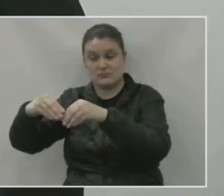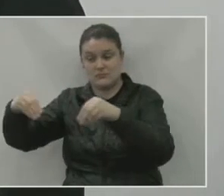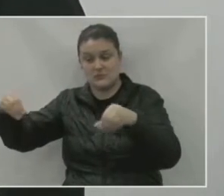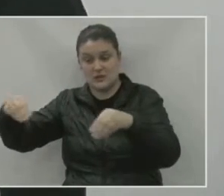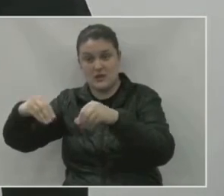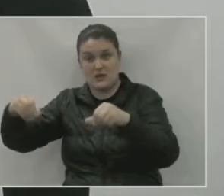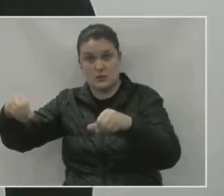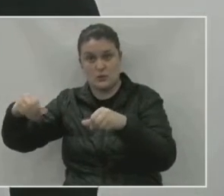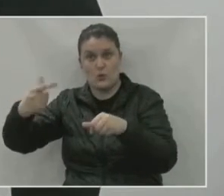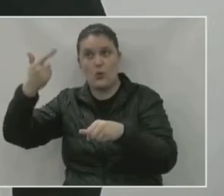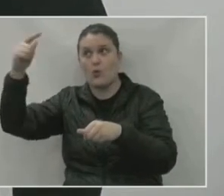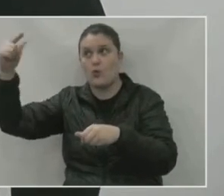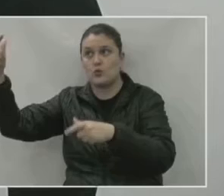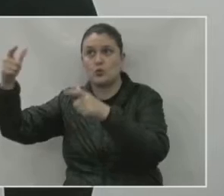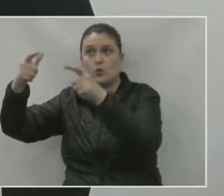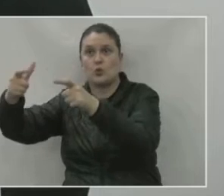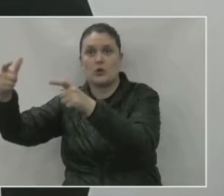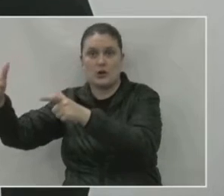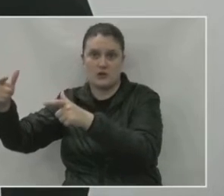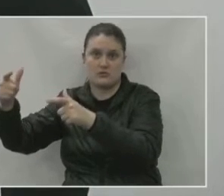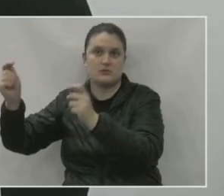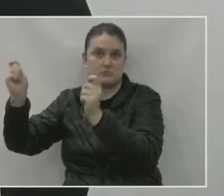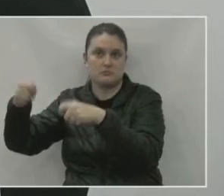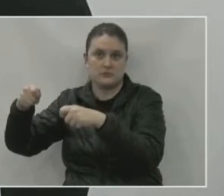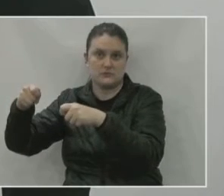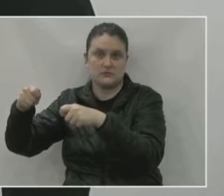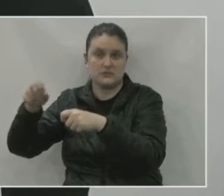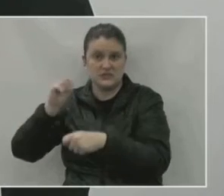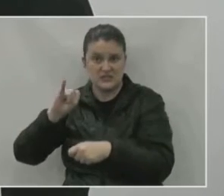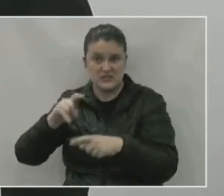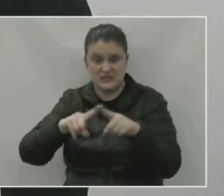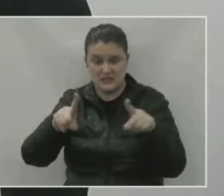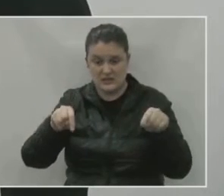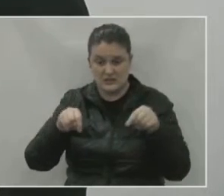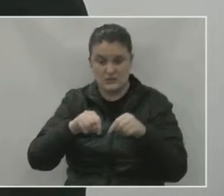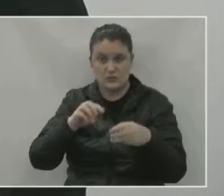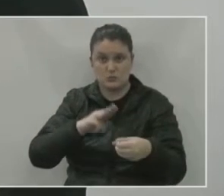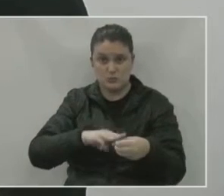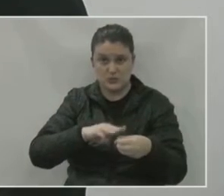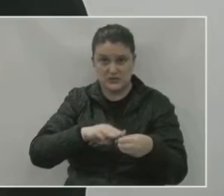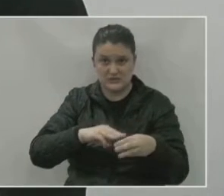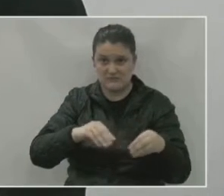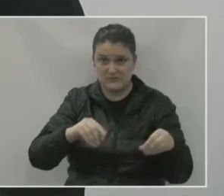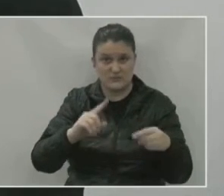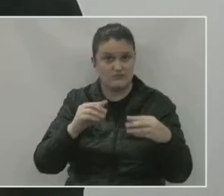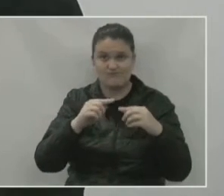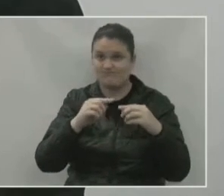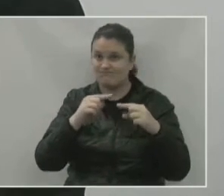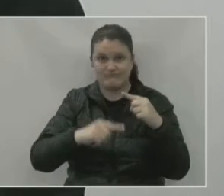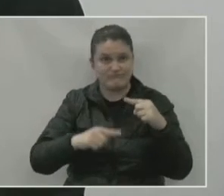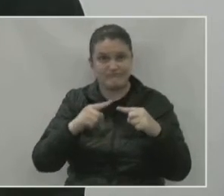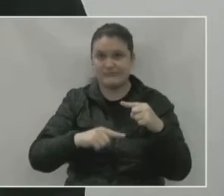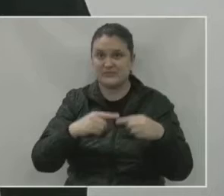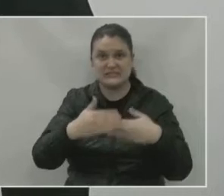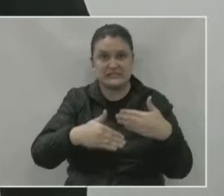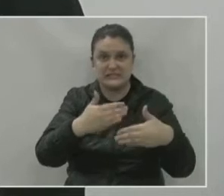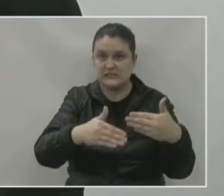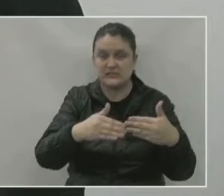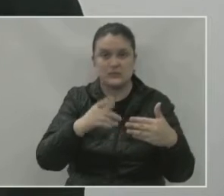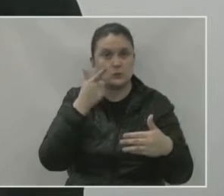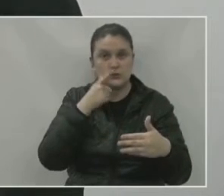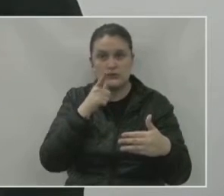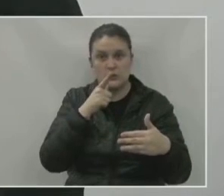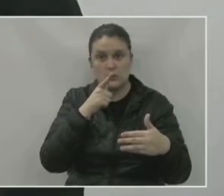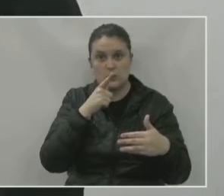poderiam ser abrigadas. Então, se o terreno do município não deu certo, não caminhou naquele